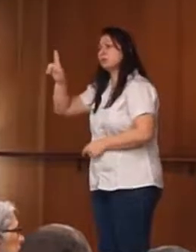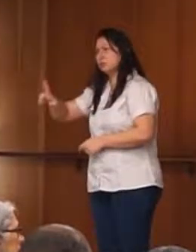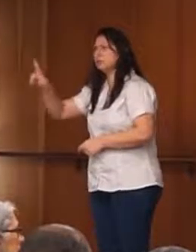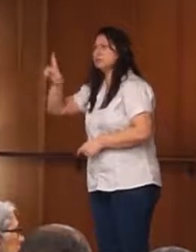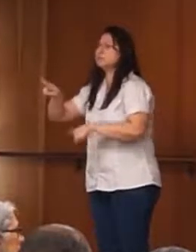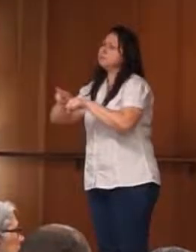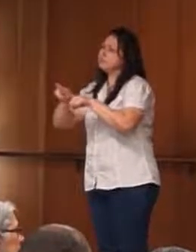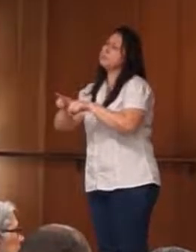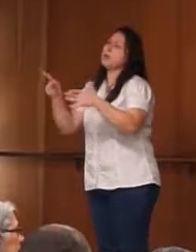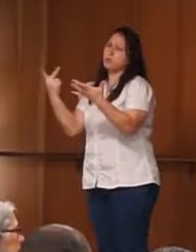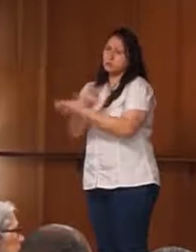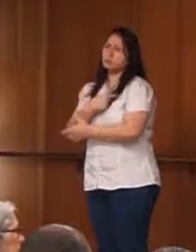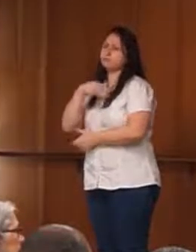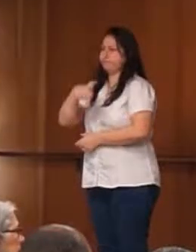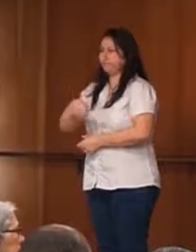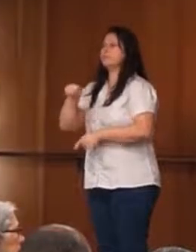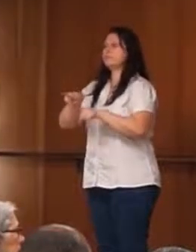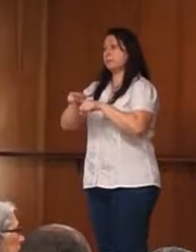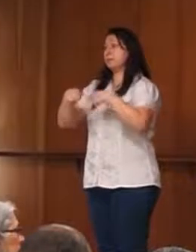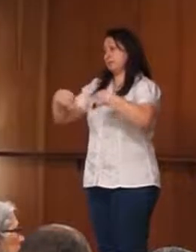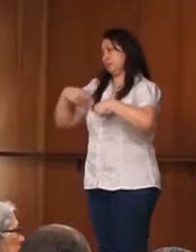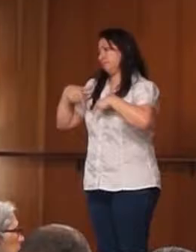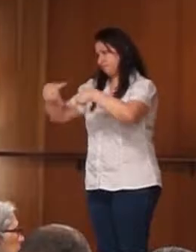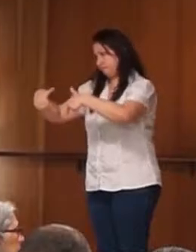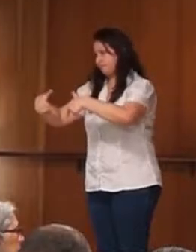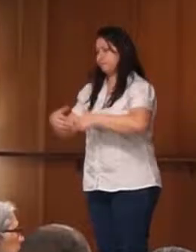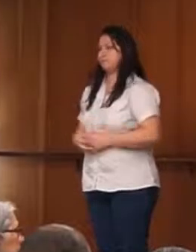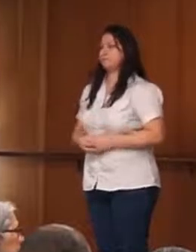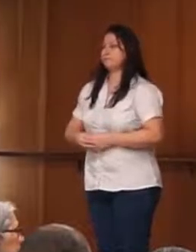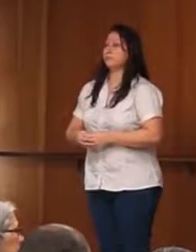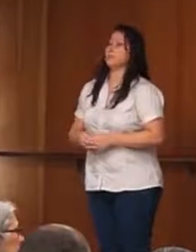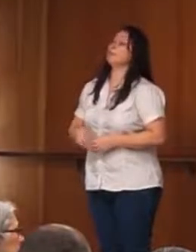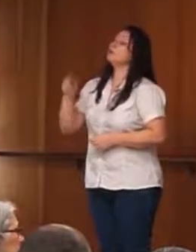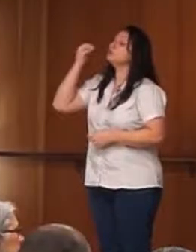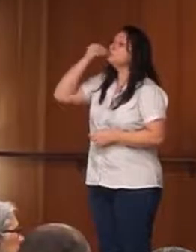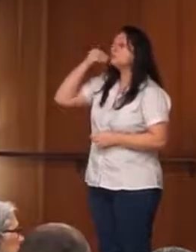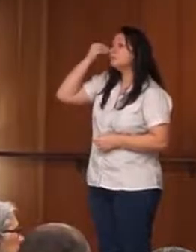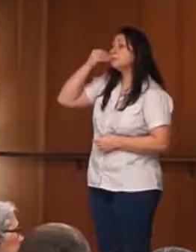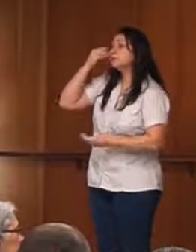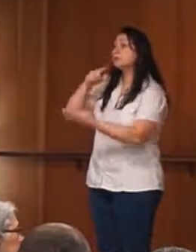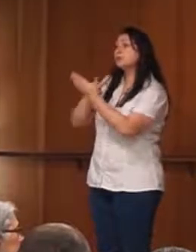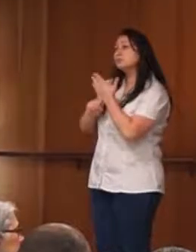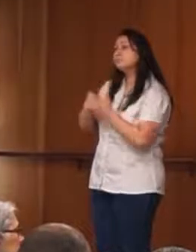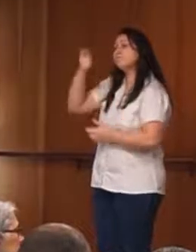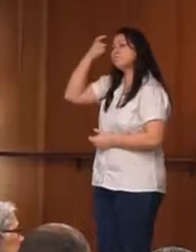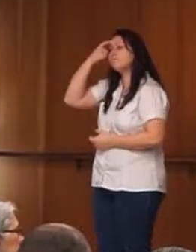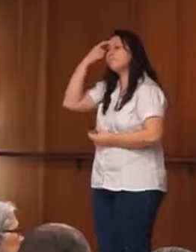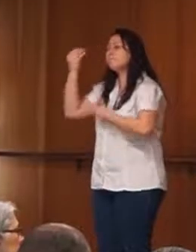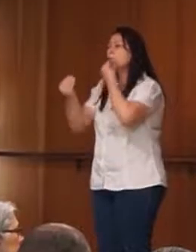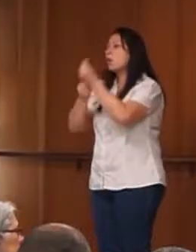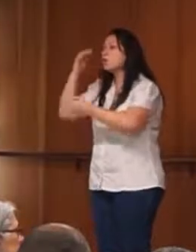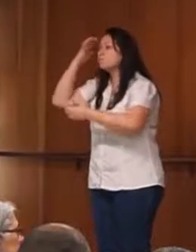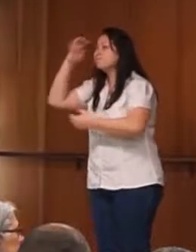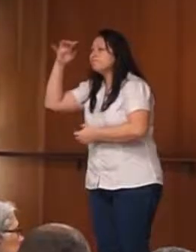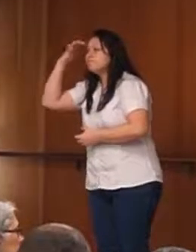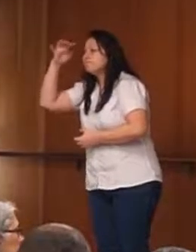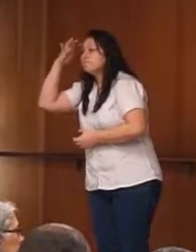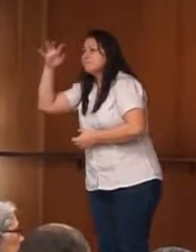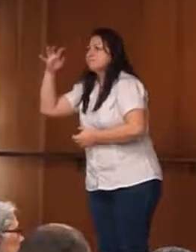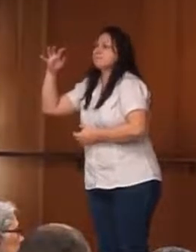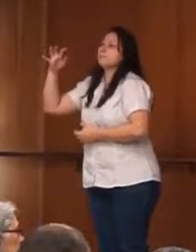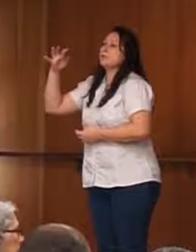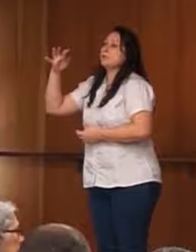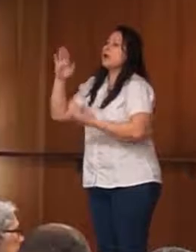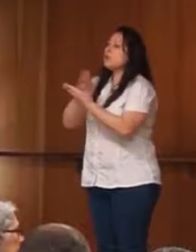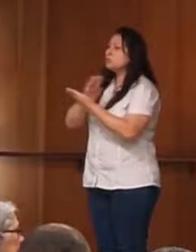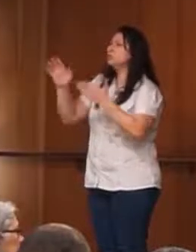UF também pense, né? Essas experiências nos ajudam a pensar que algumas coisas também já foram superadas.